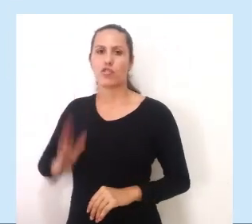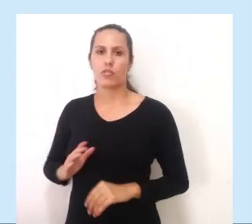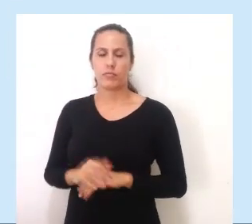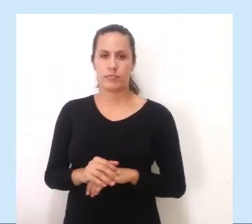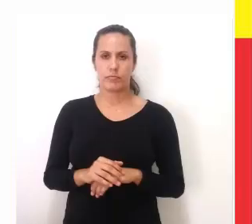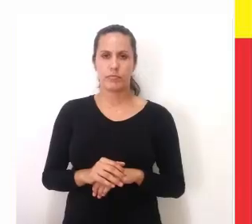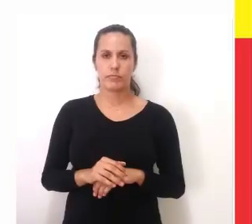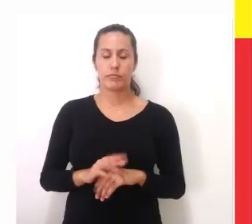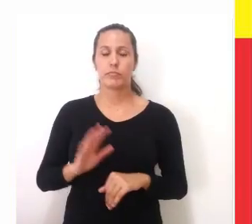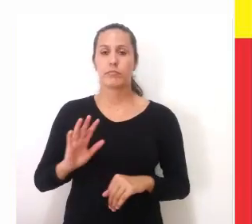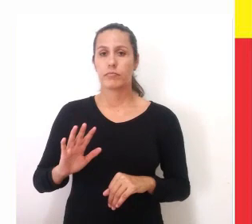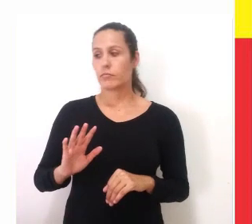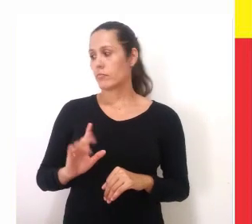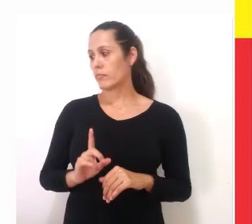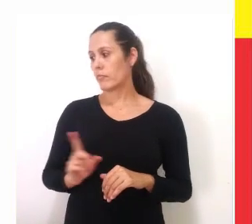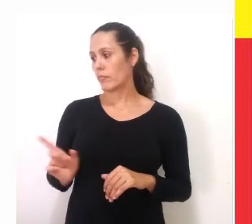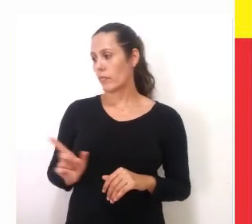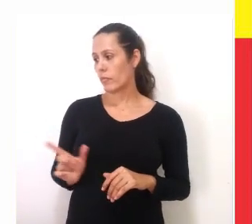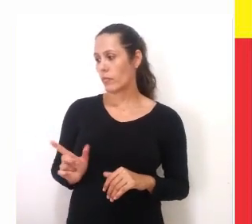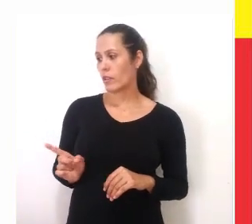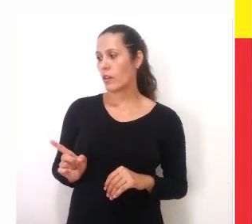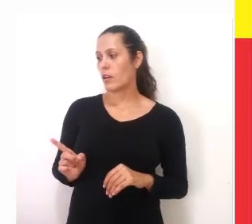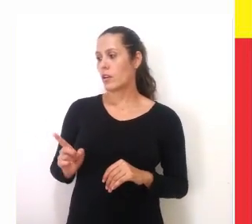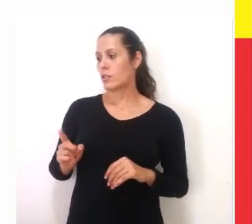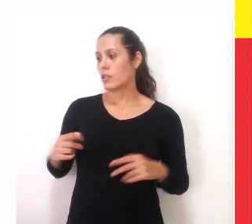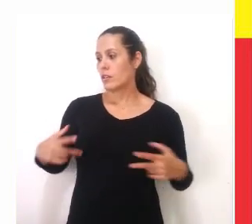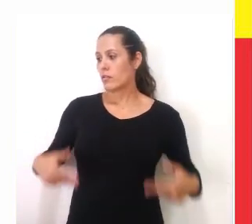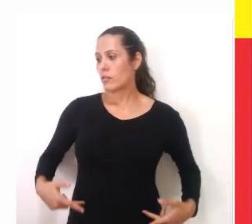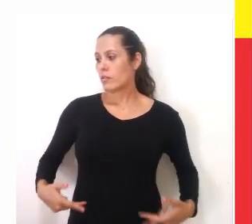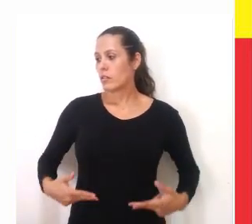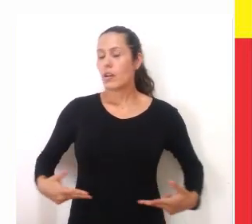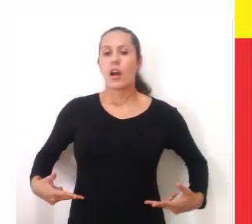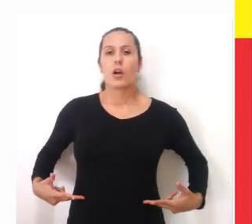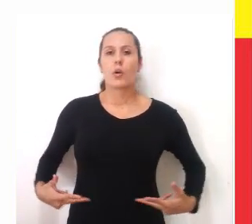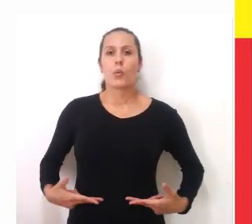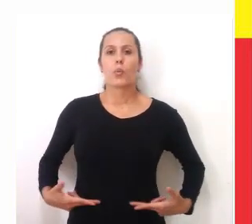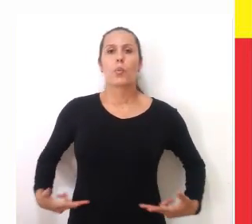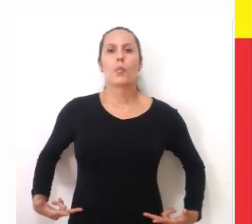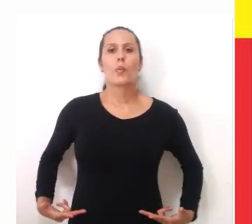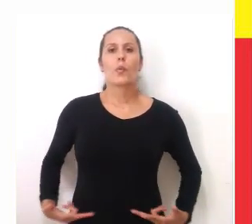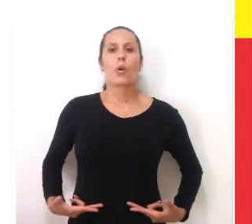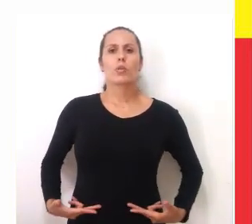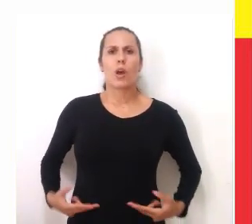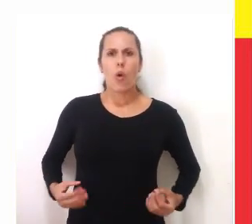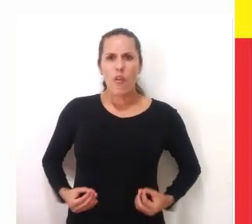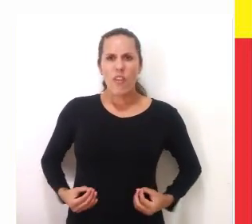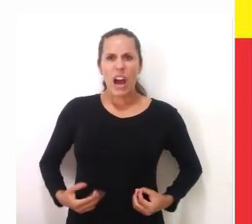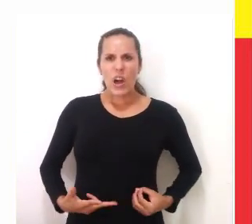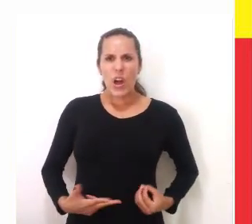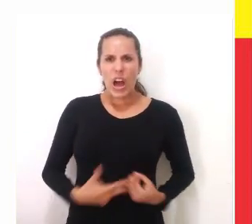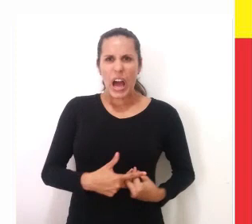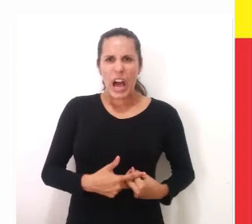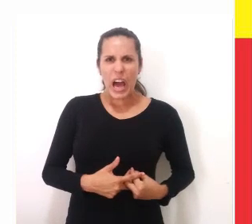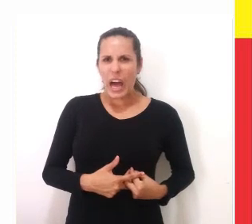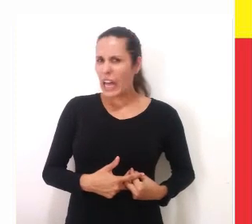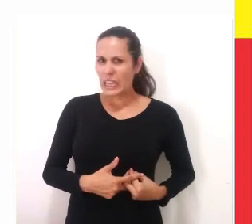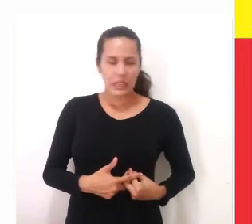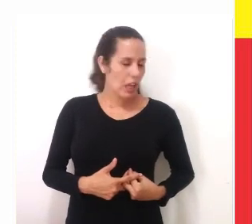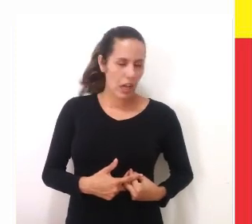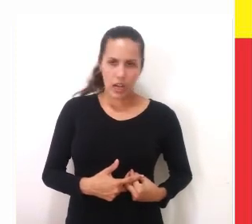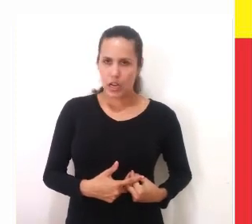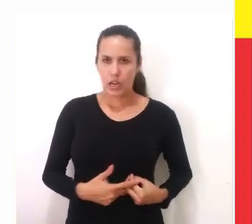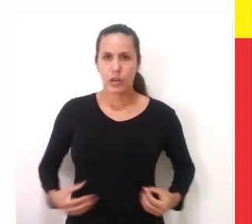já existentes. Laqueadura, laquear, cortar. Cortar o quê? O ovário?